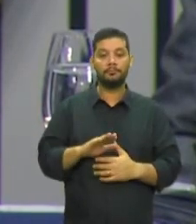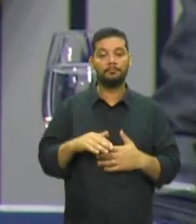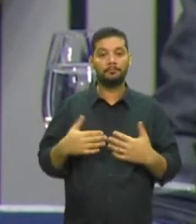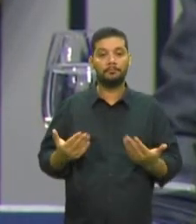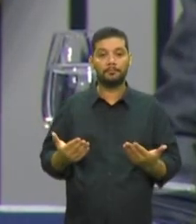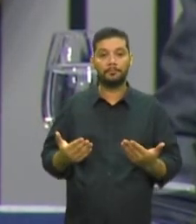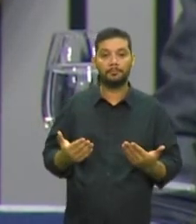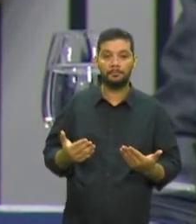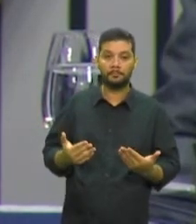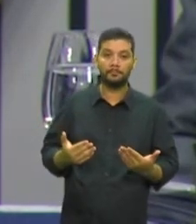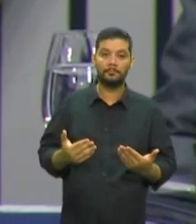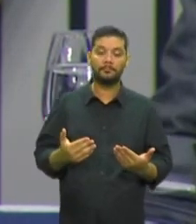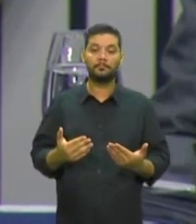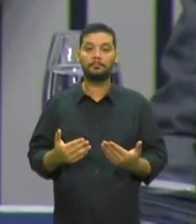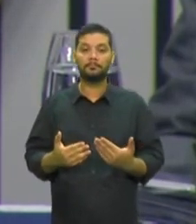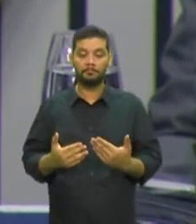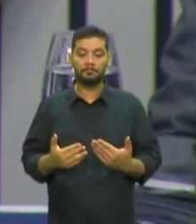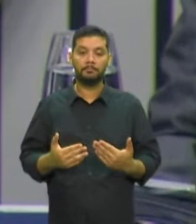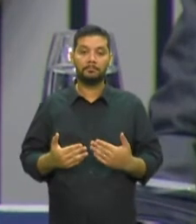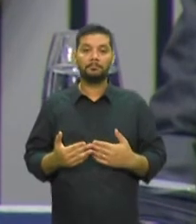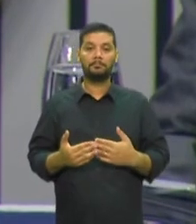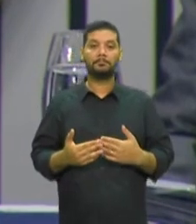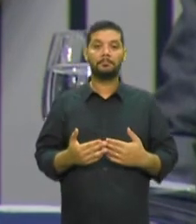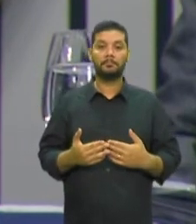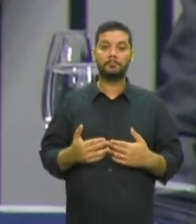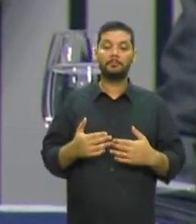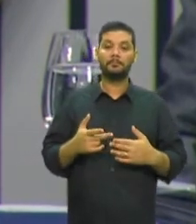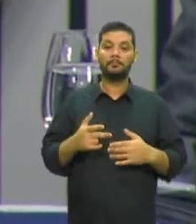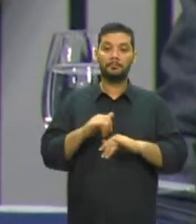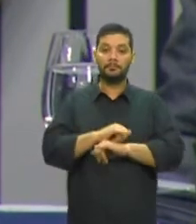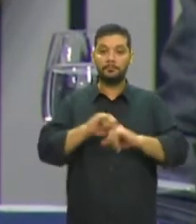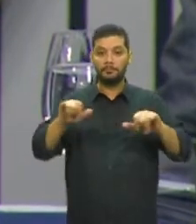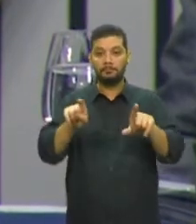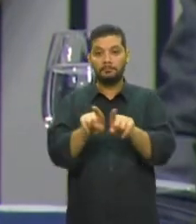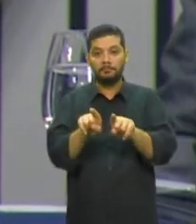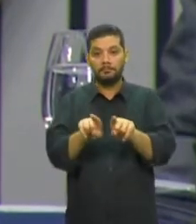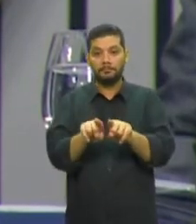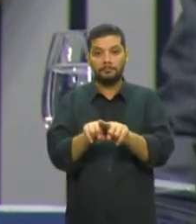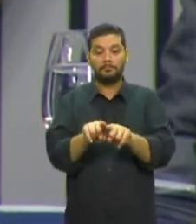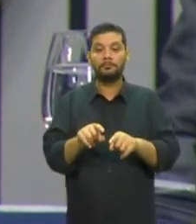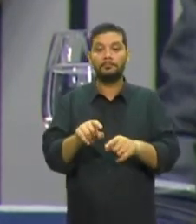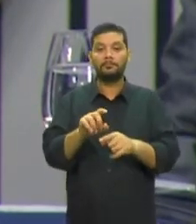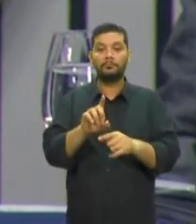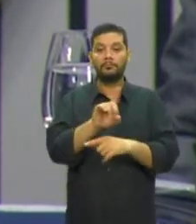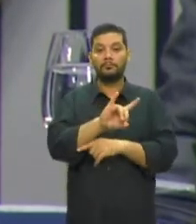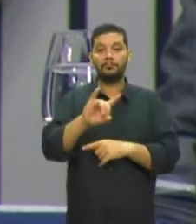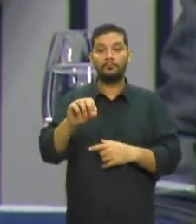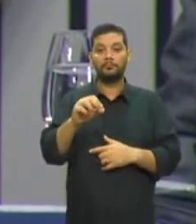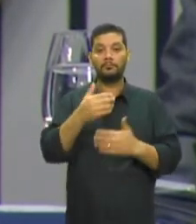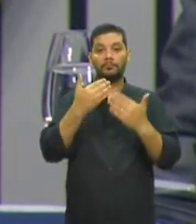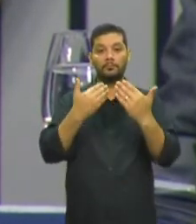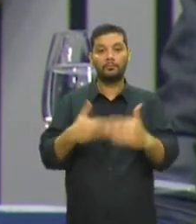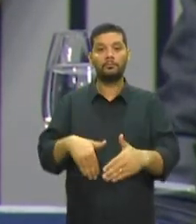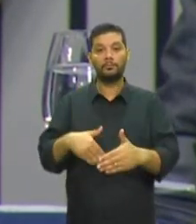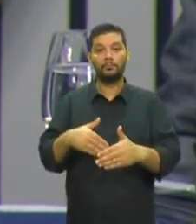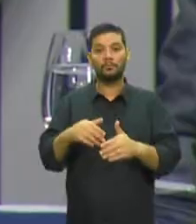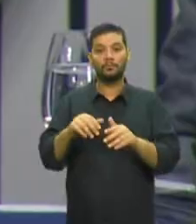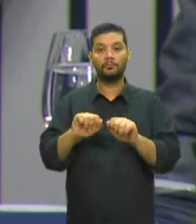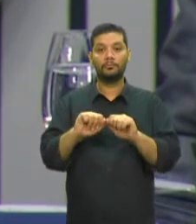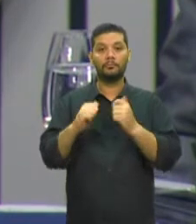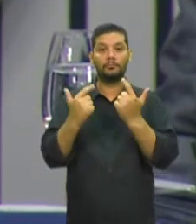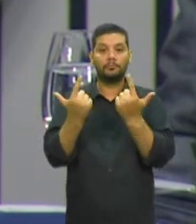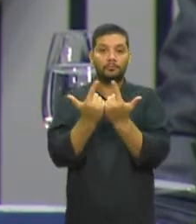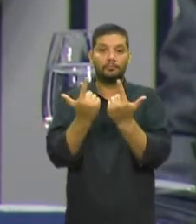e não menos importante, gostaria de anunciar a nova data do concurso da Assembleia Legislativa.